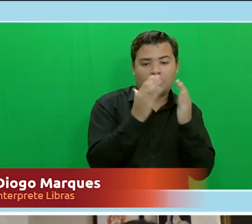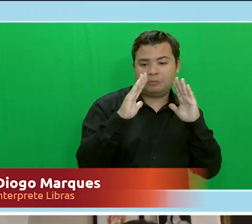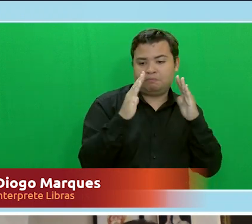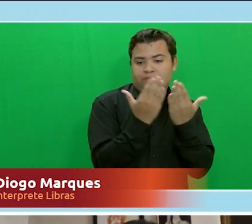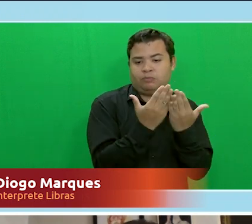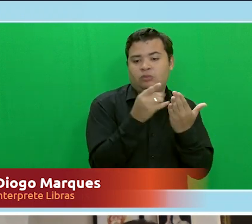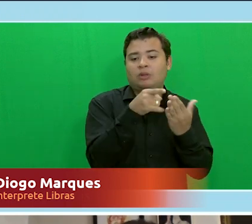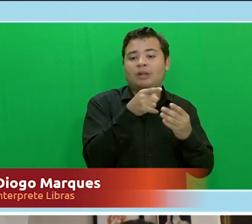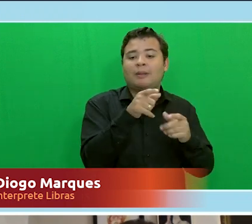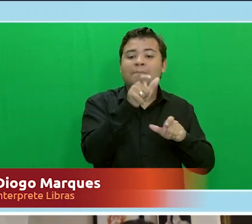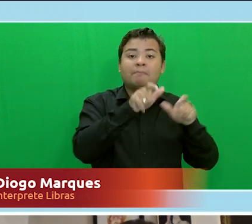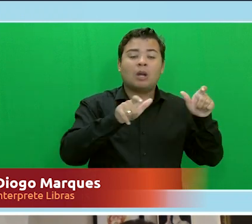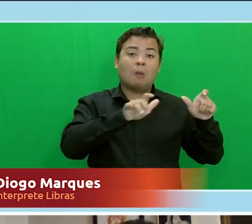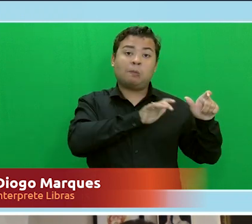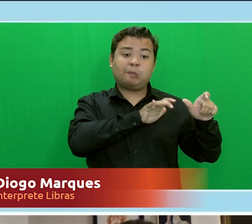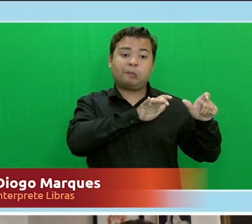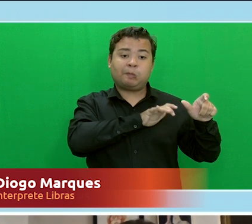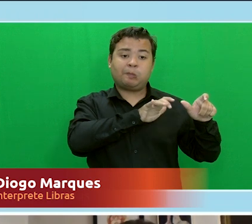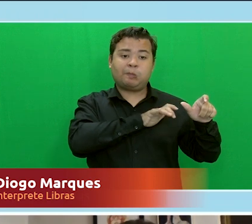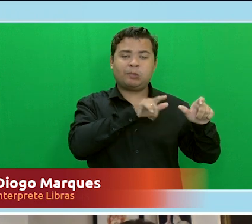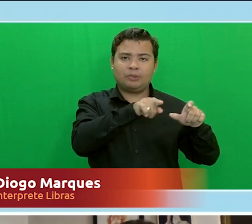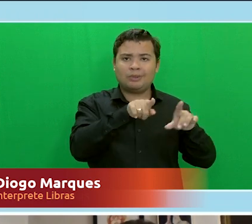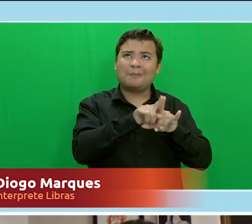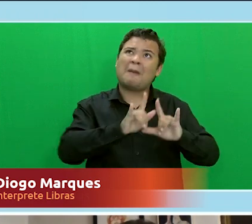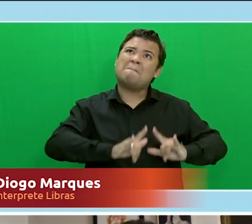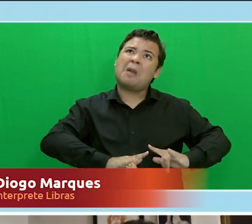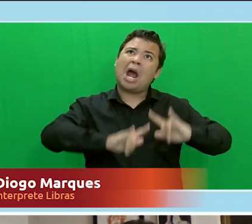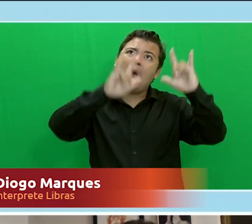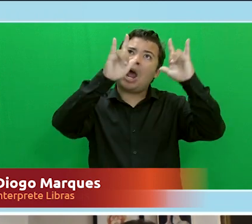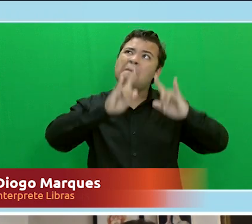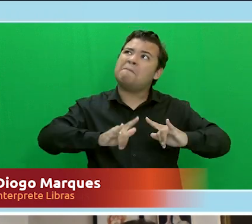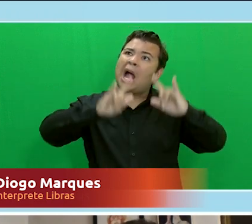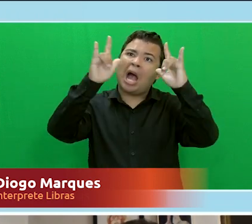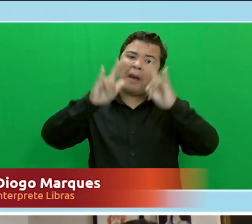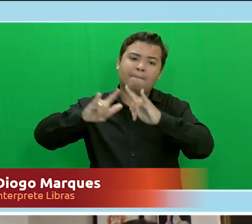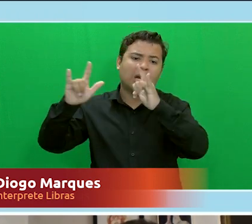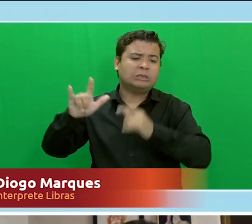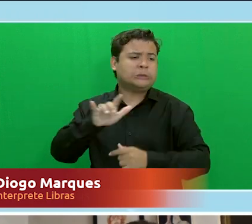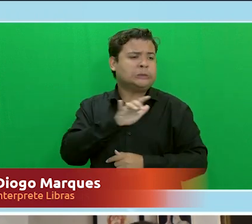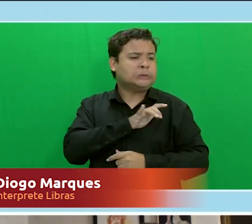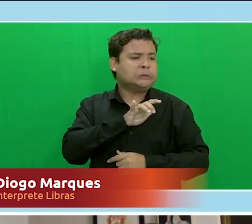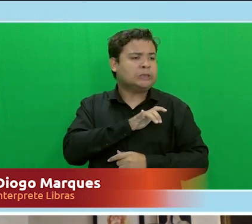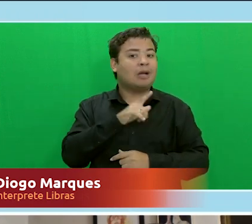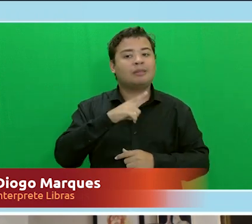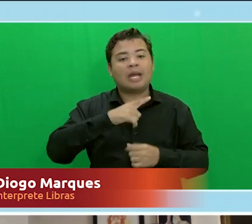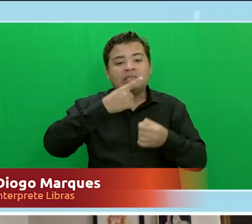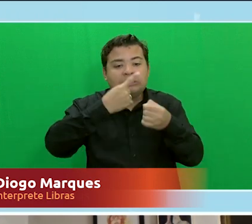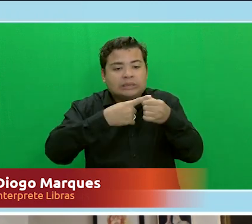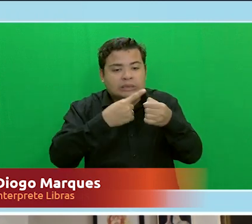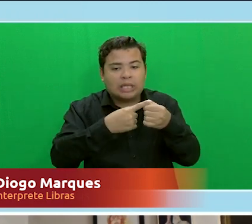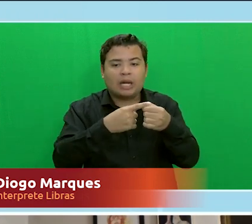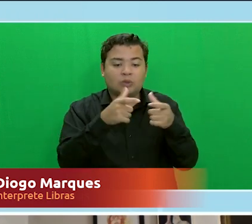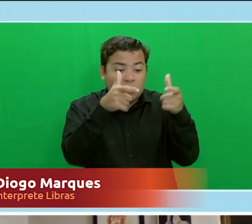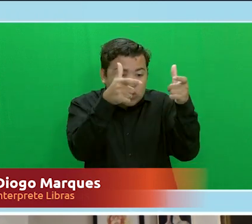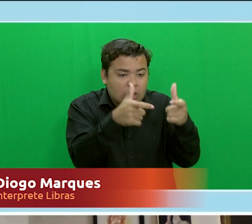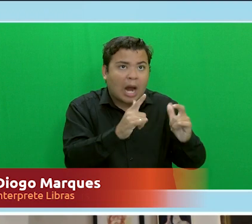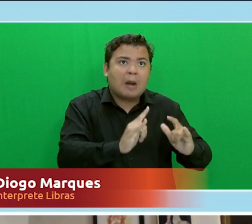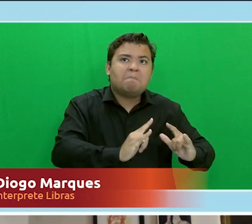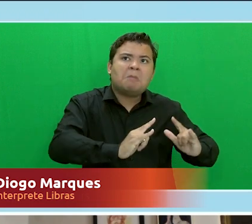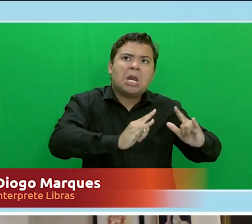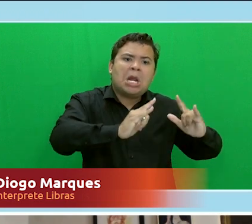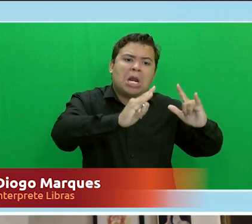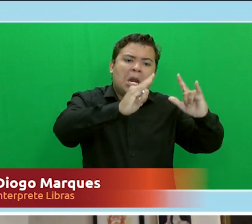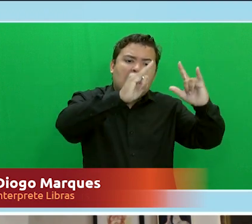né, onde estão as pessoas com mais poder aquisitivo, os prédios adensados em certa região da cidade, né,